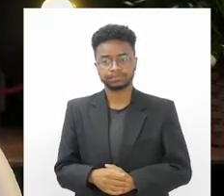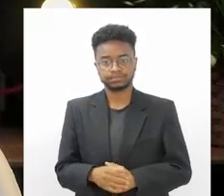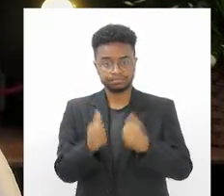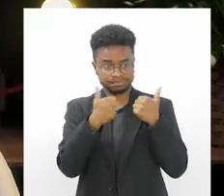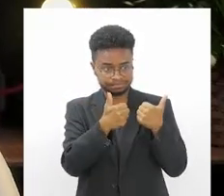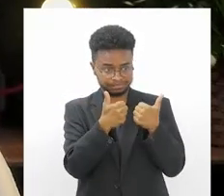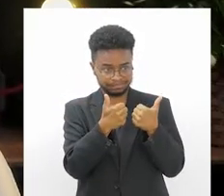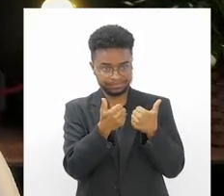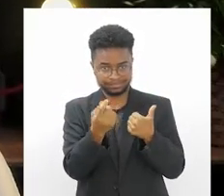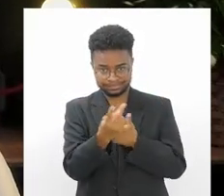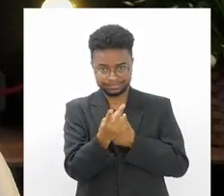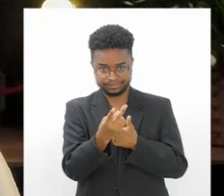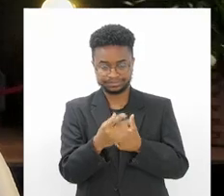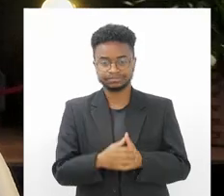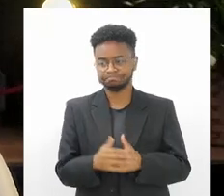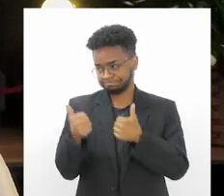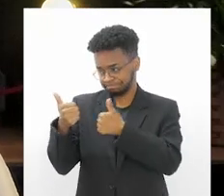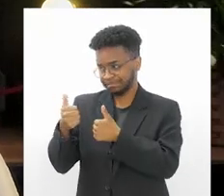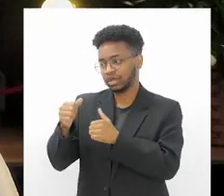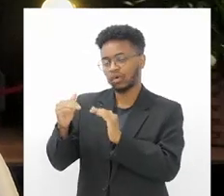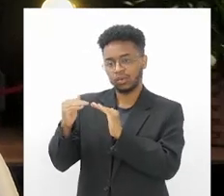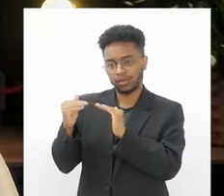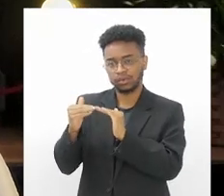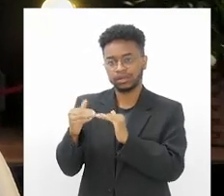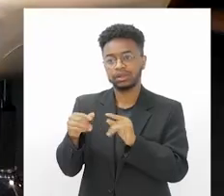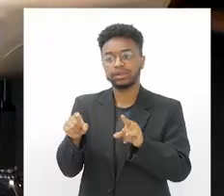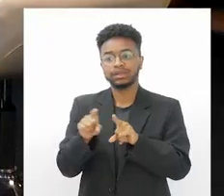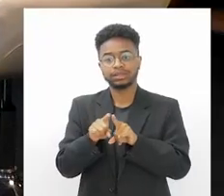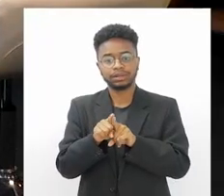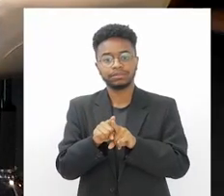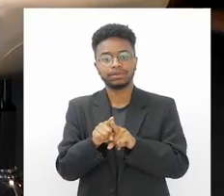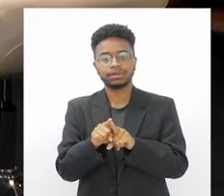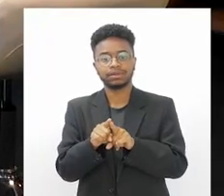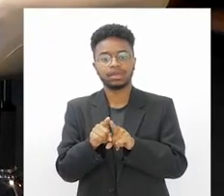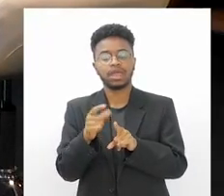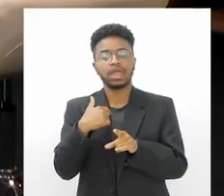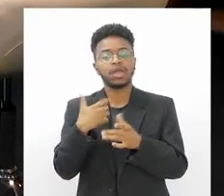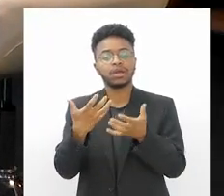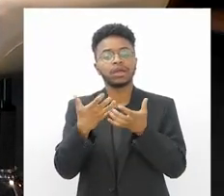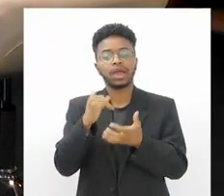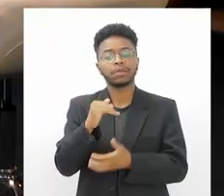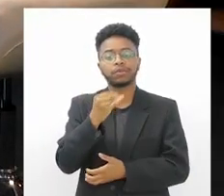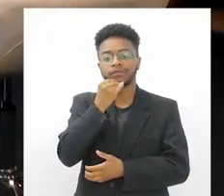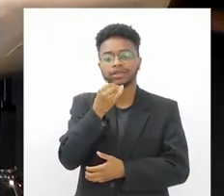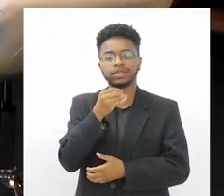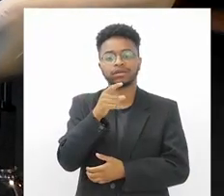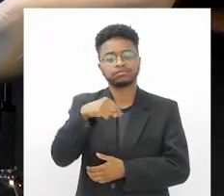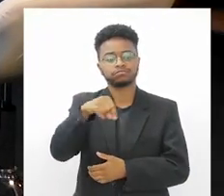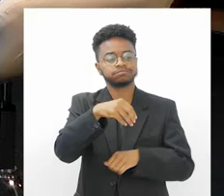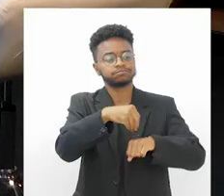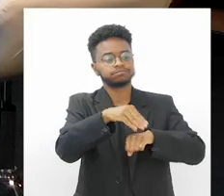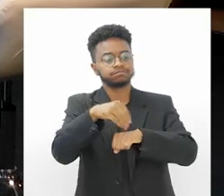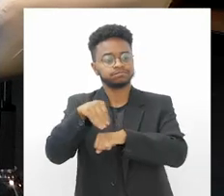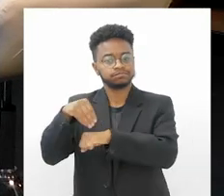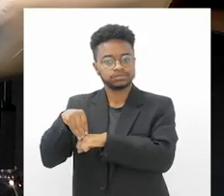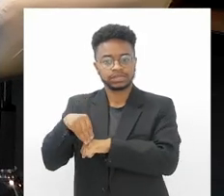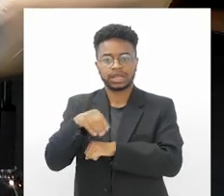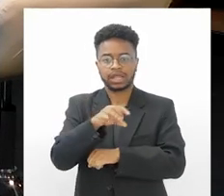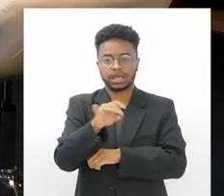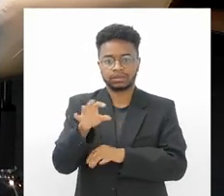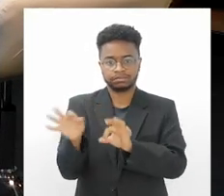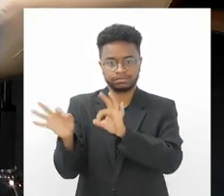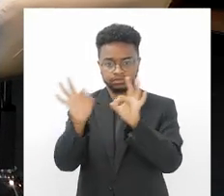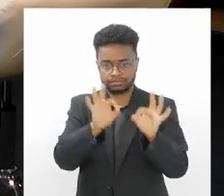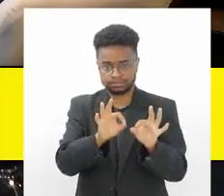debate Alerj. Tudo bem para vocês? Sim, de acordo. E aí eu quero também questão didática de cada um para passar para o nosso